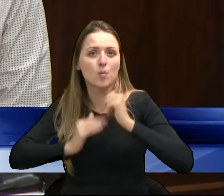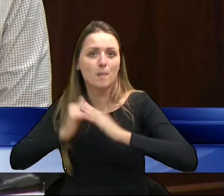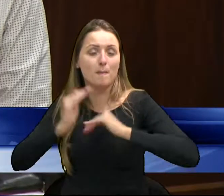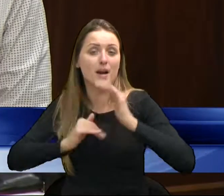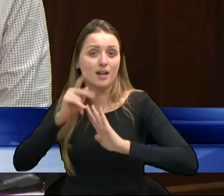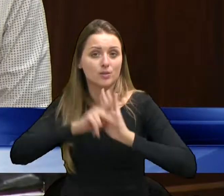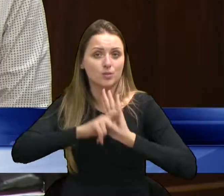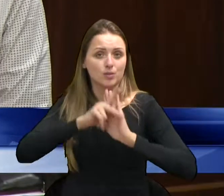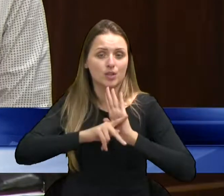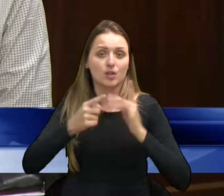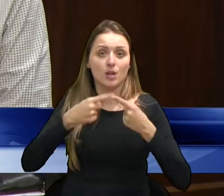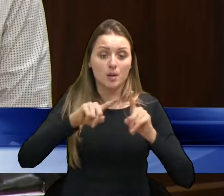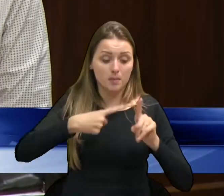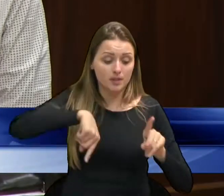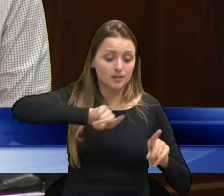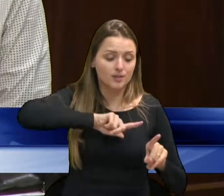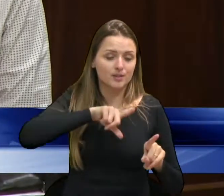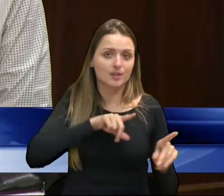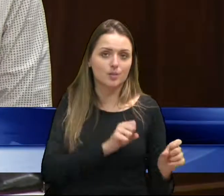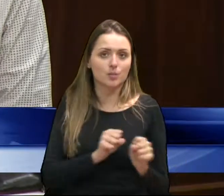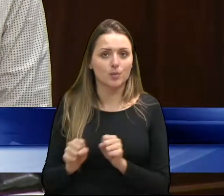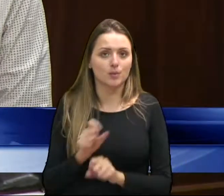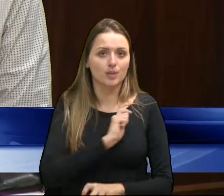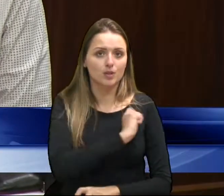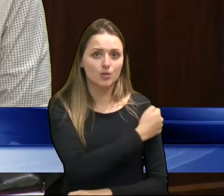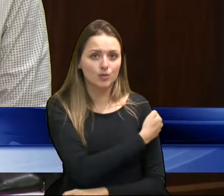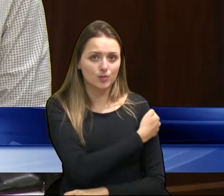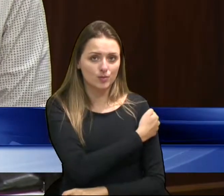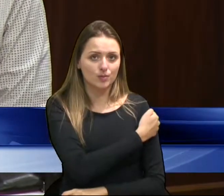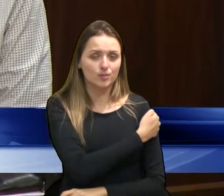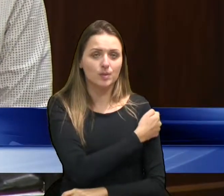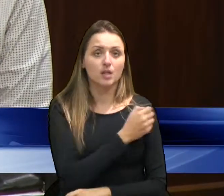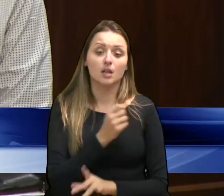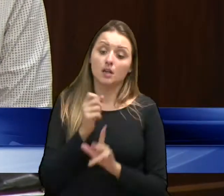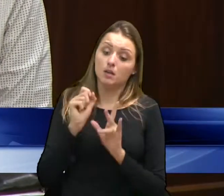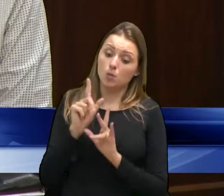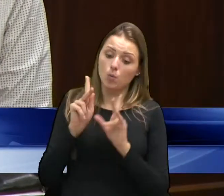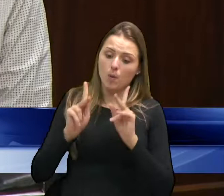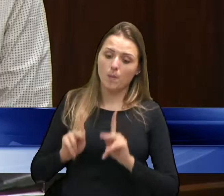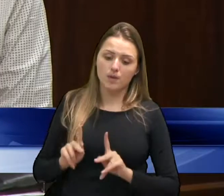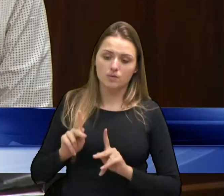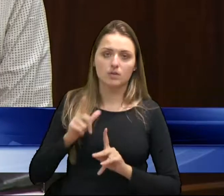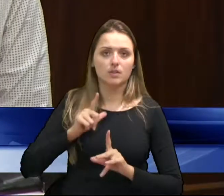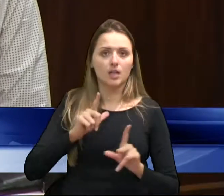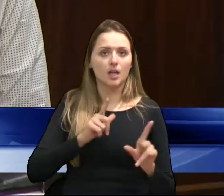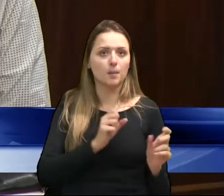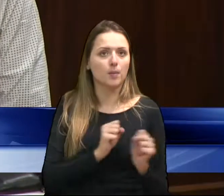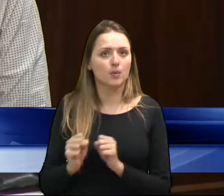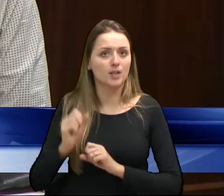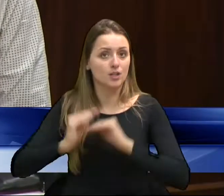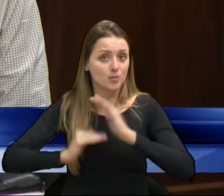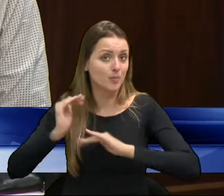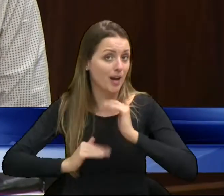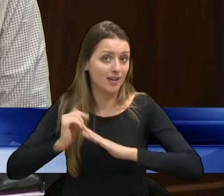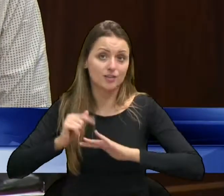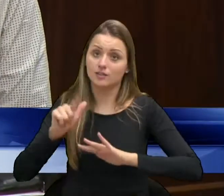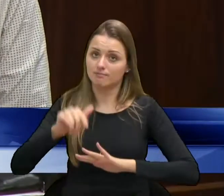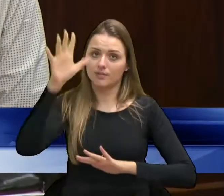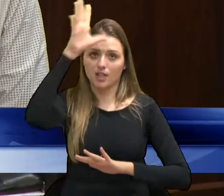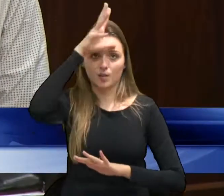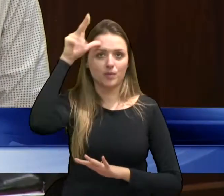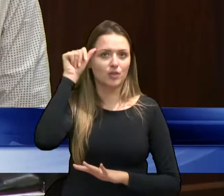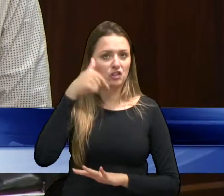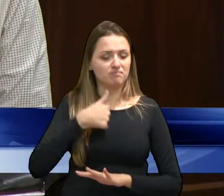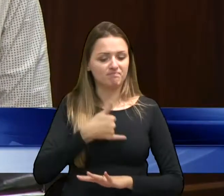nós temos o poder de fiscalizar. E quem tem o poder de executar é o Executivo. E eu